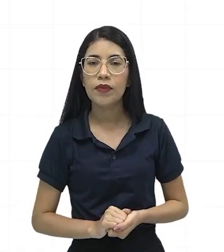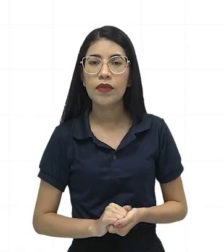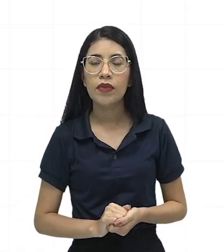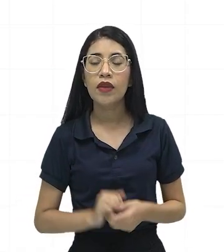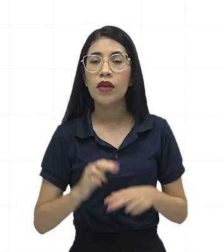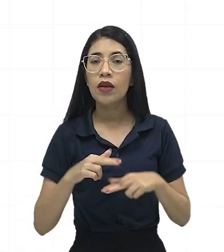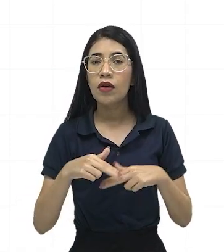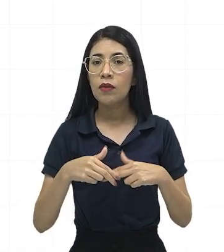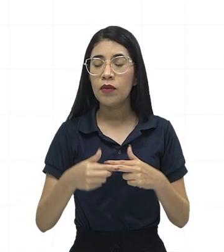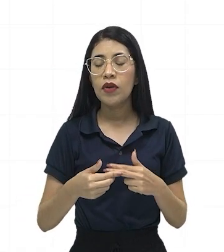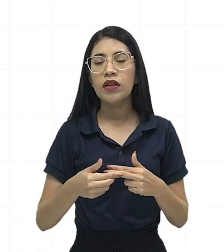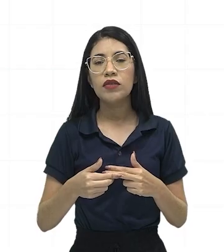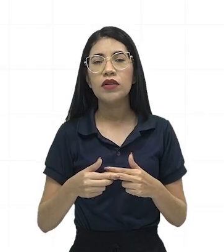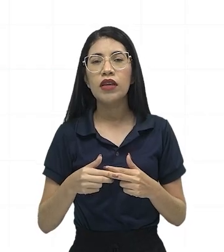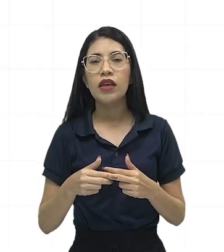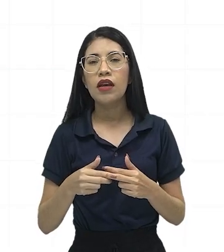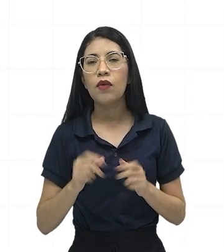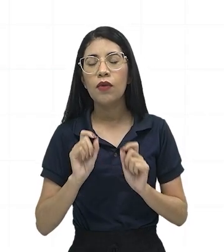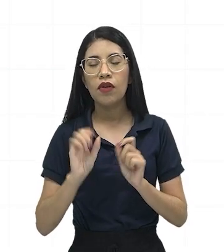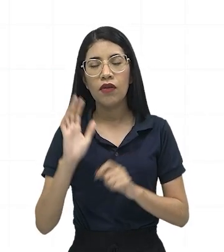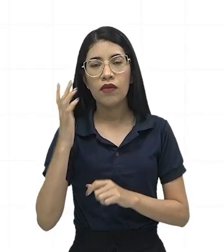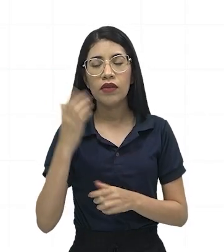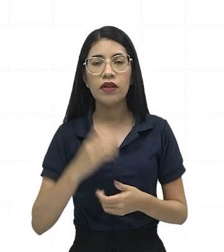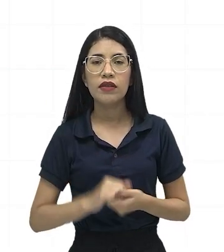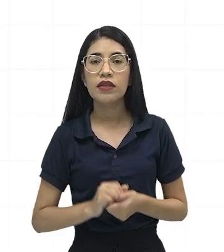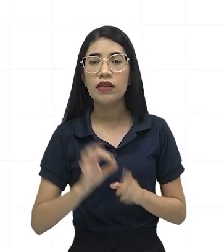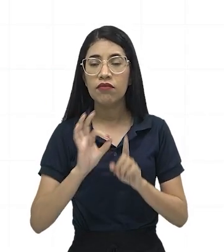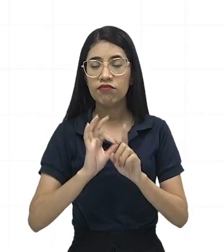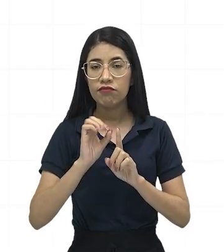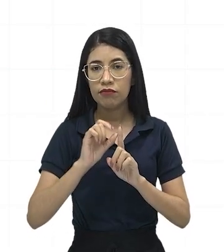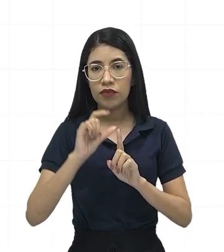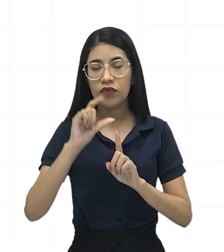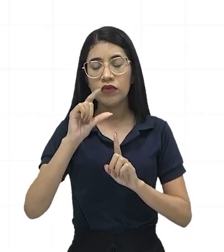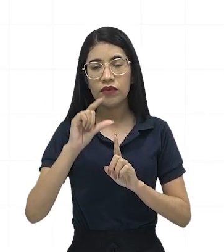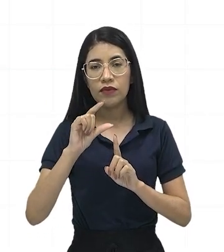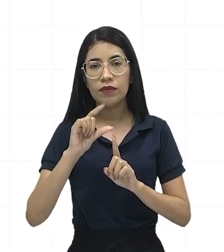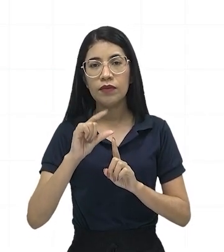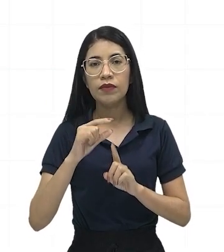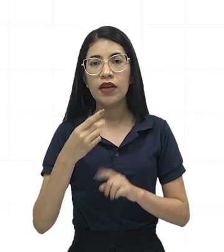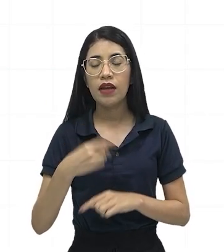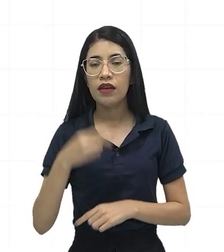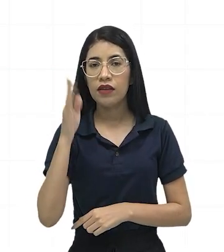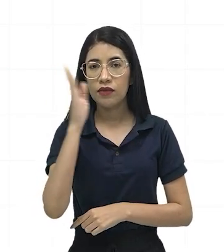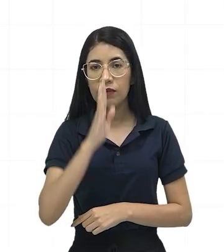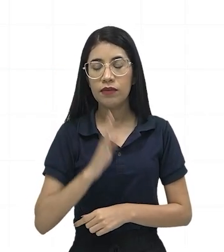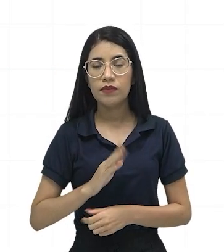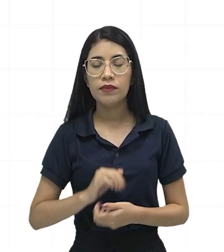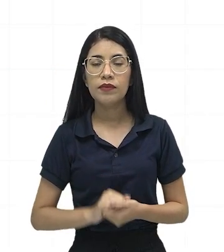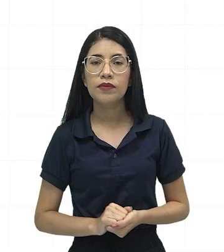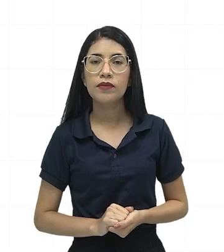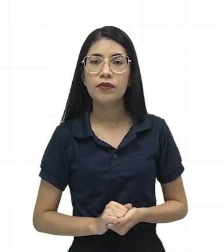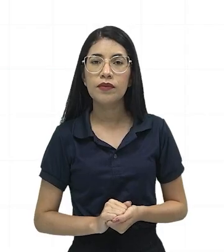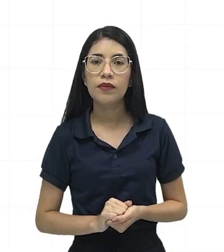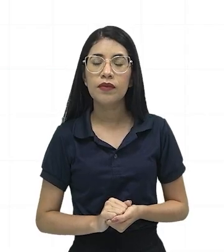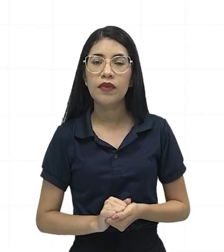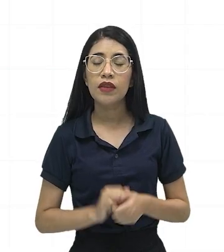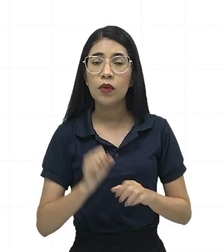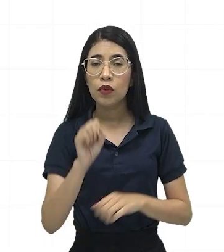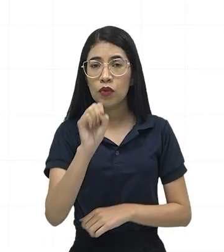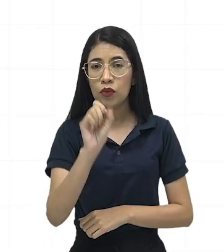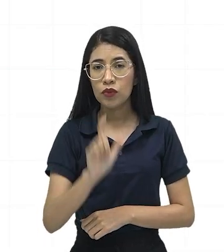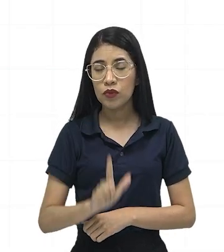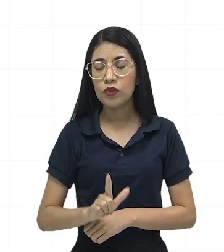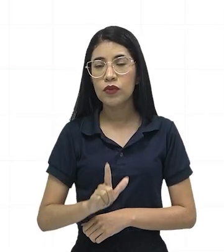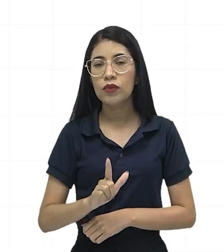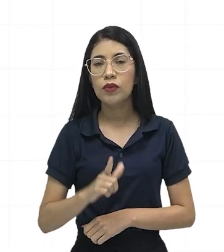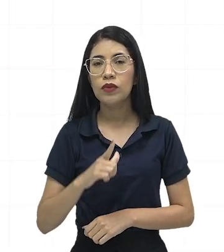Por isso que normalmente a gente tem altas temperaturas no nosso país, certo? Uma parte do sul do